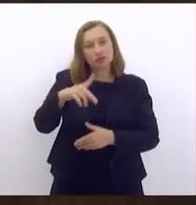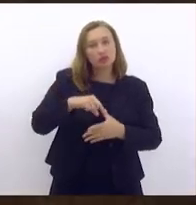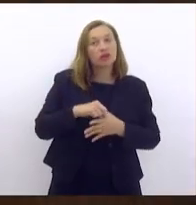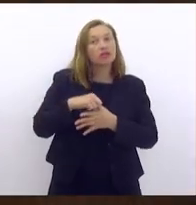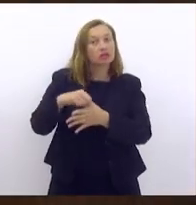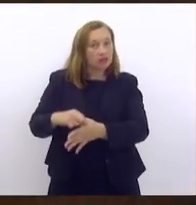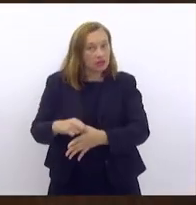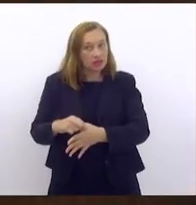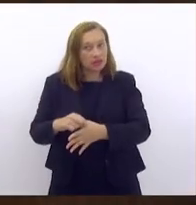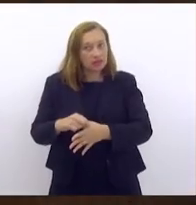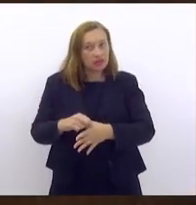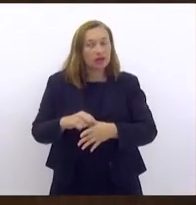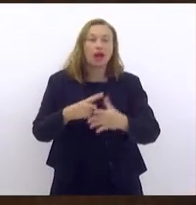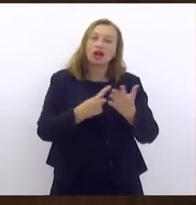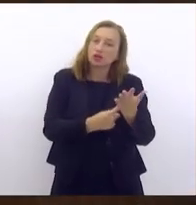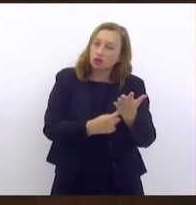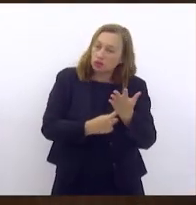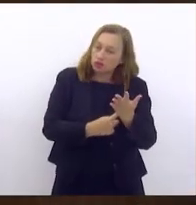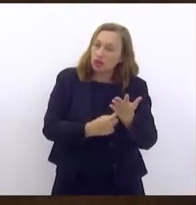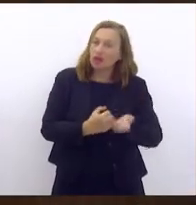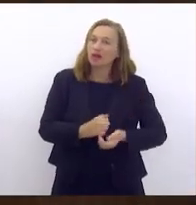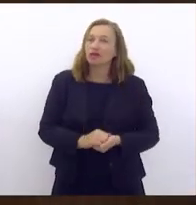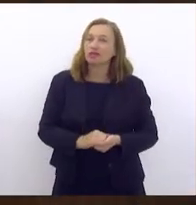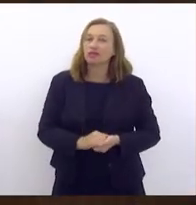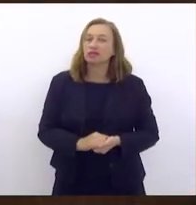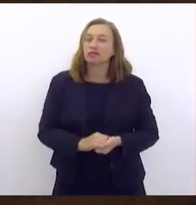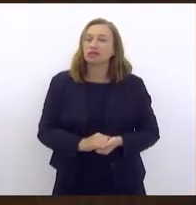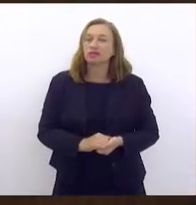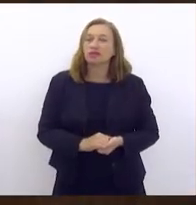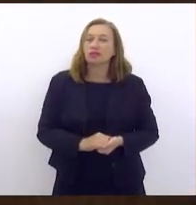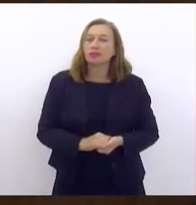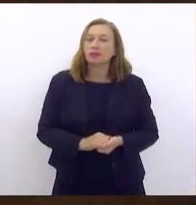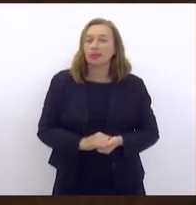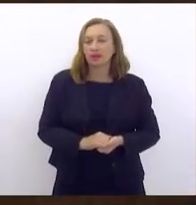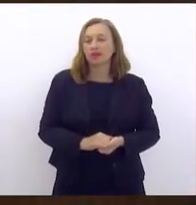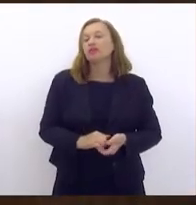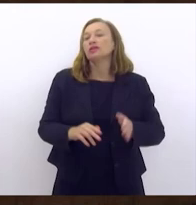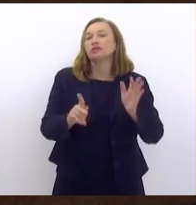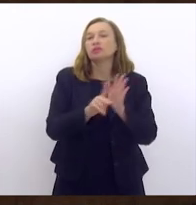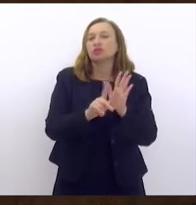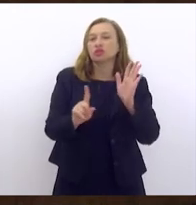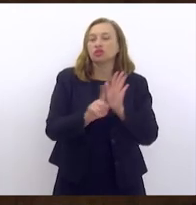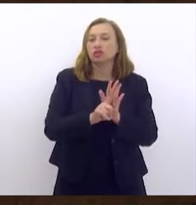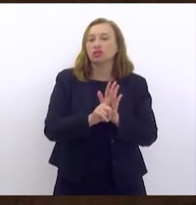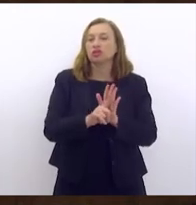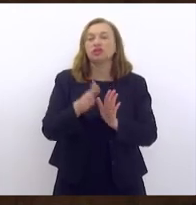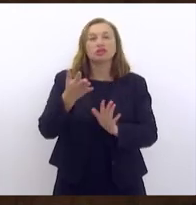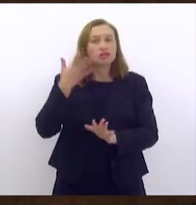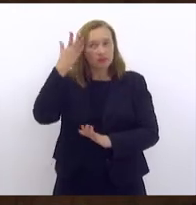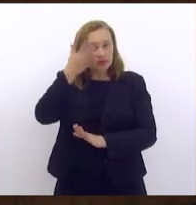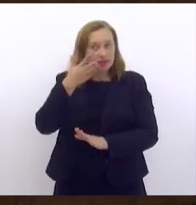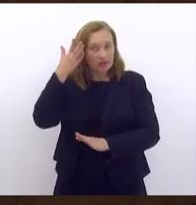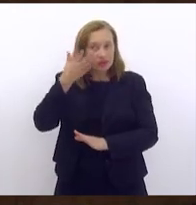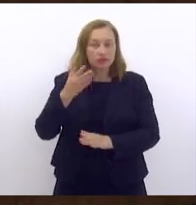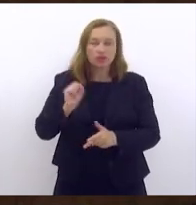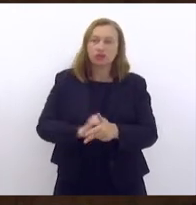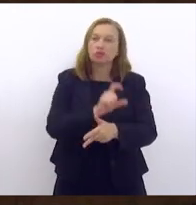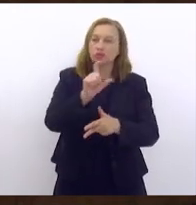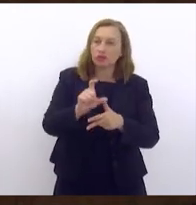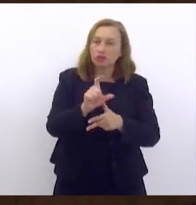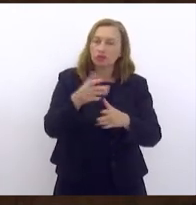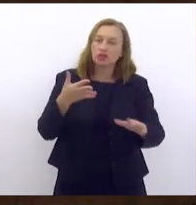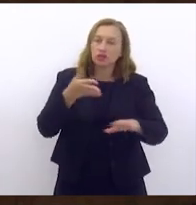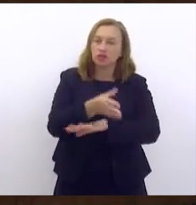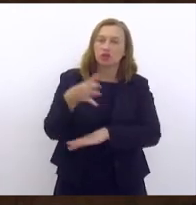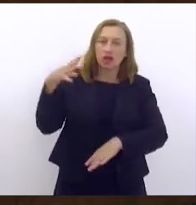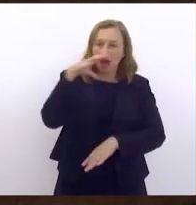liderança para nos ajudar a fazer com que esse projeto de lei, essa mensagem do Executivo, chegue